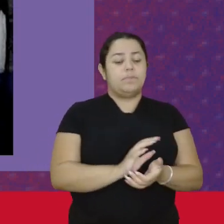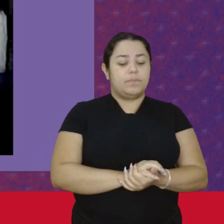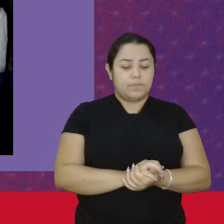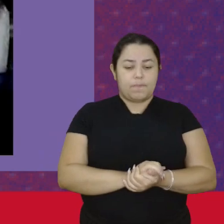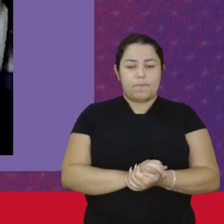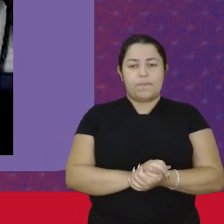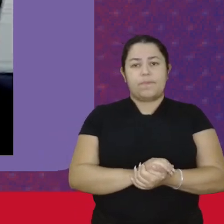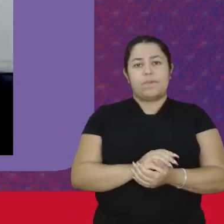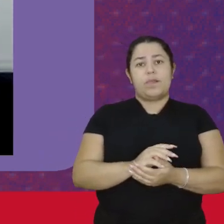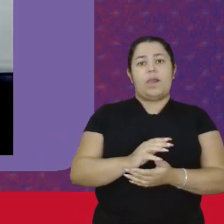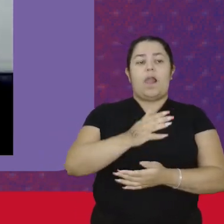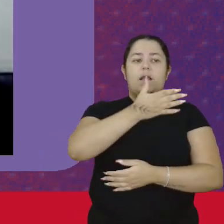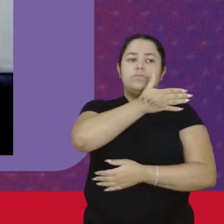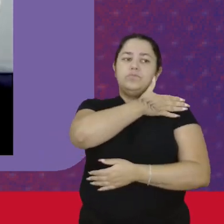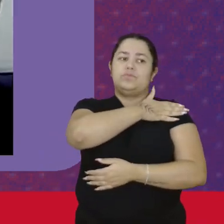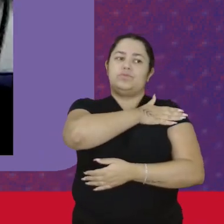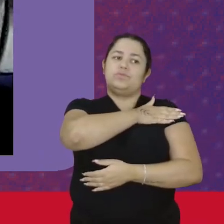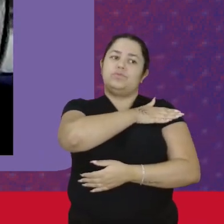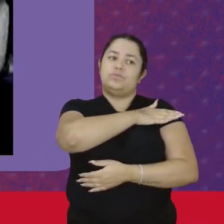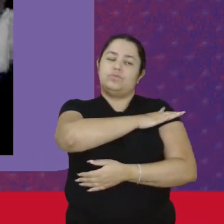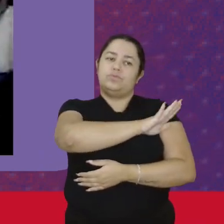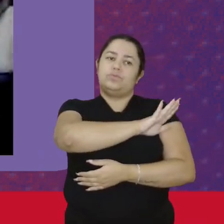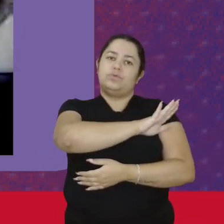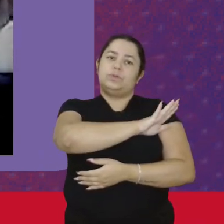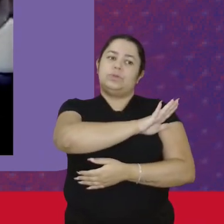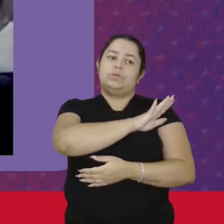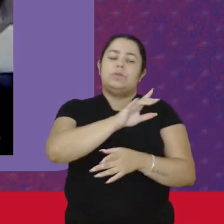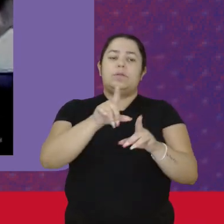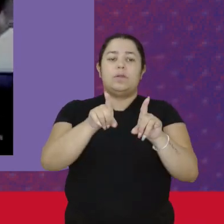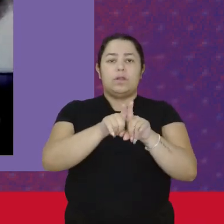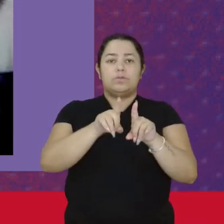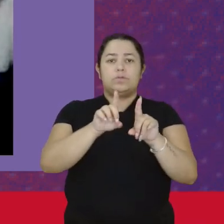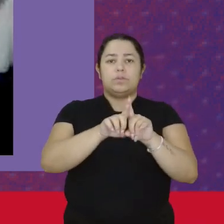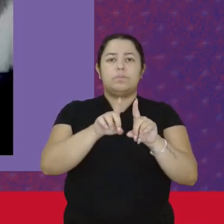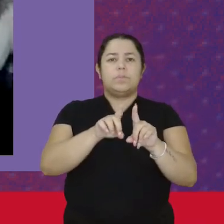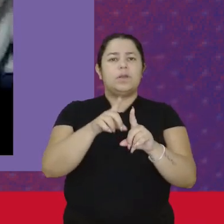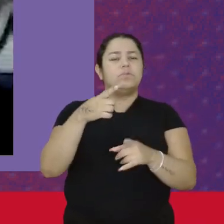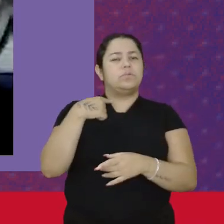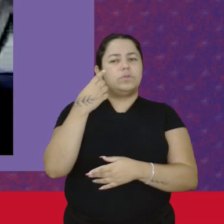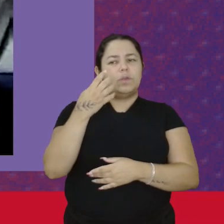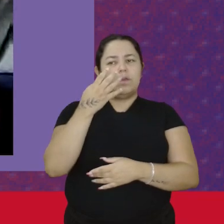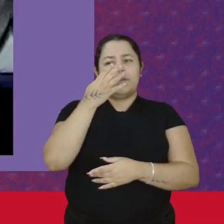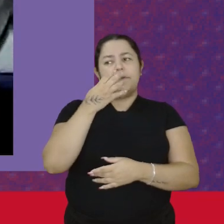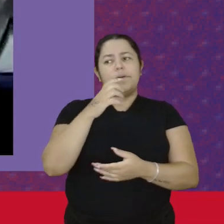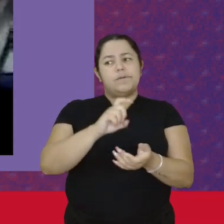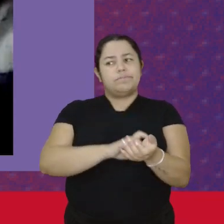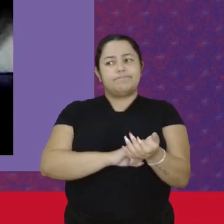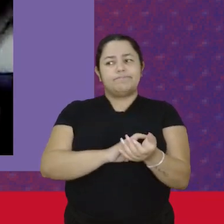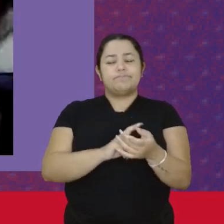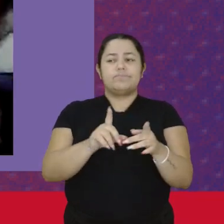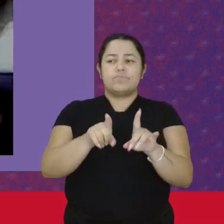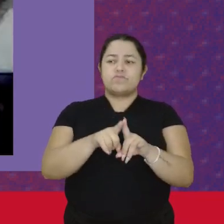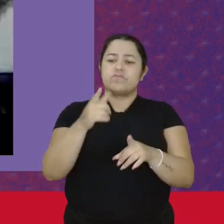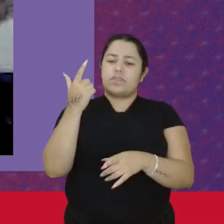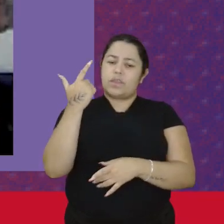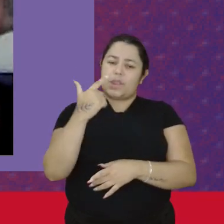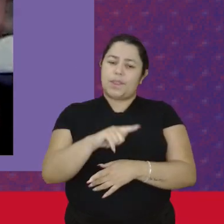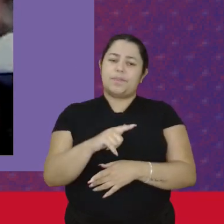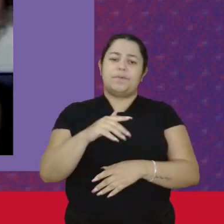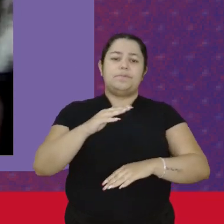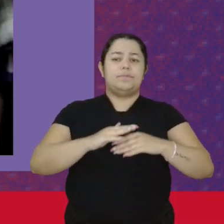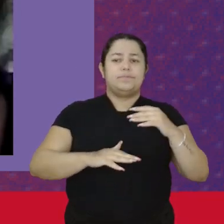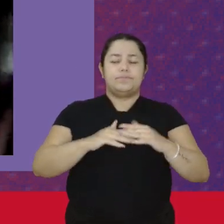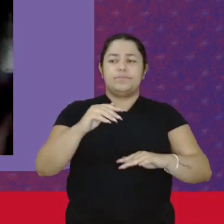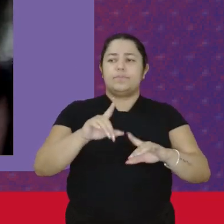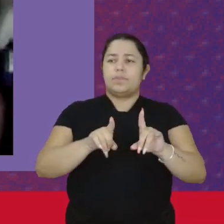de ditadura, né, de ditadura militar, então a nossa revolta e o impacto vai ser de outra maneira. Mas